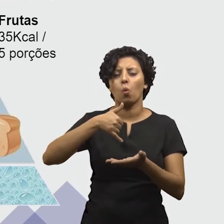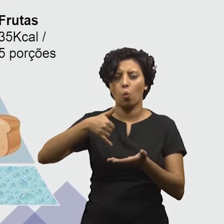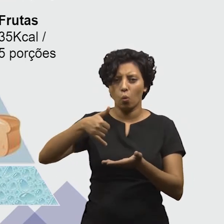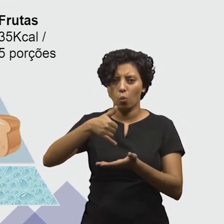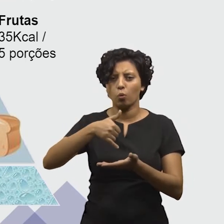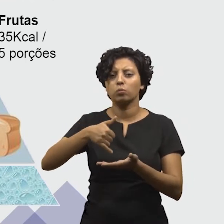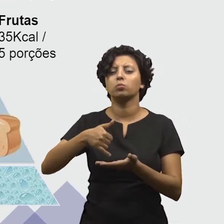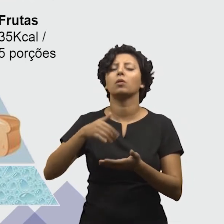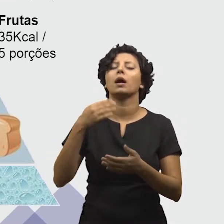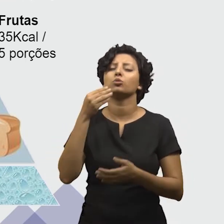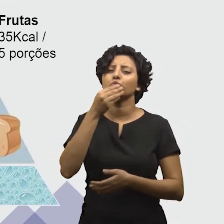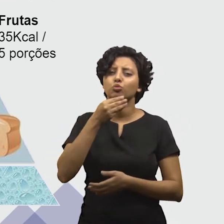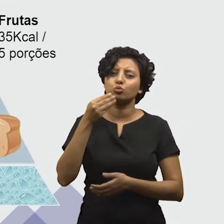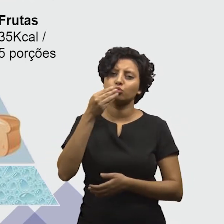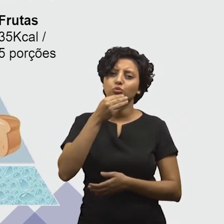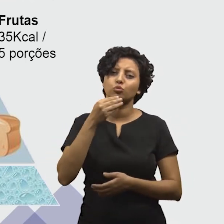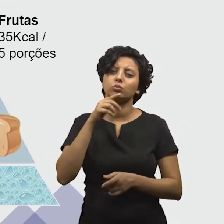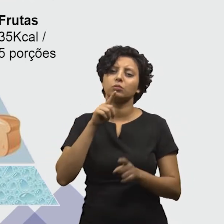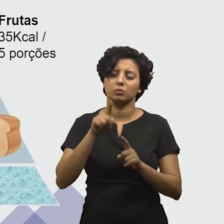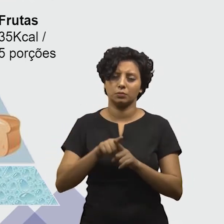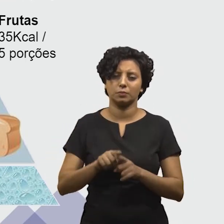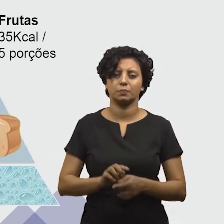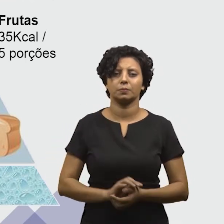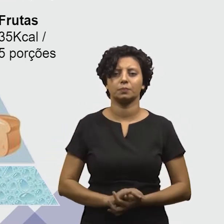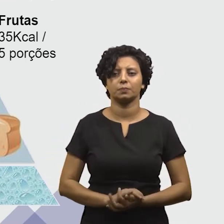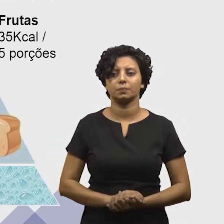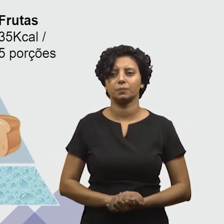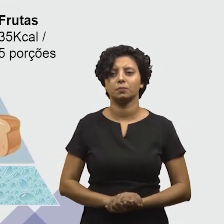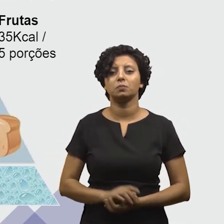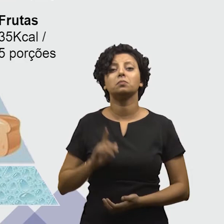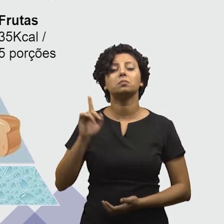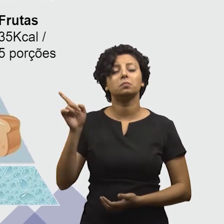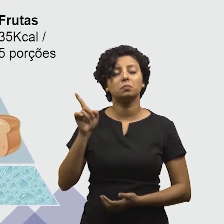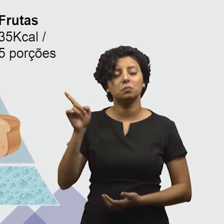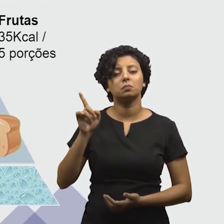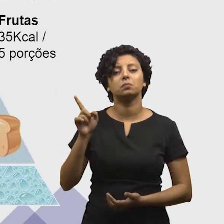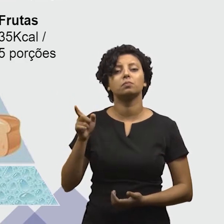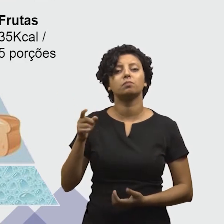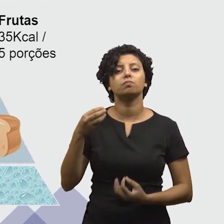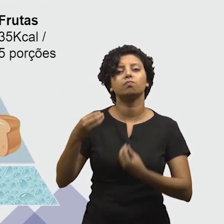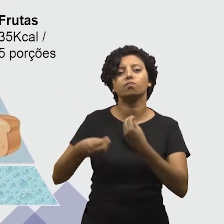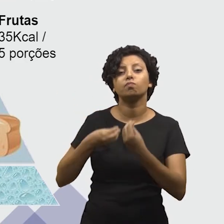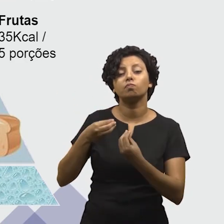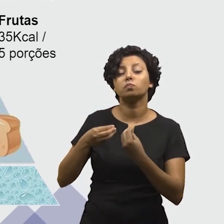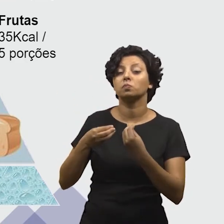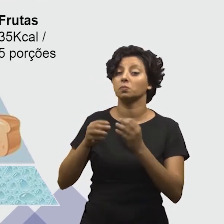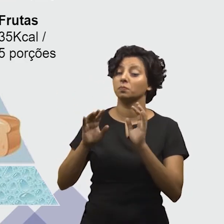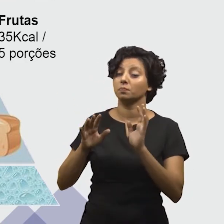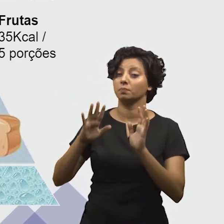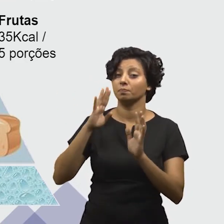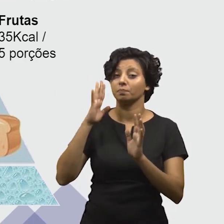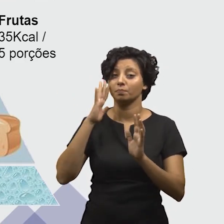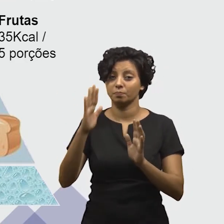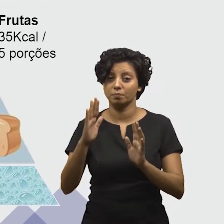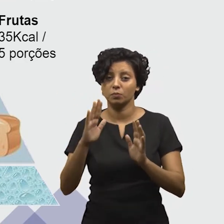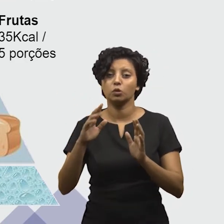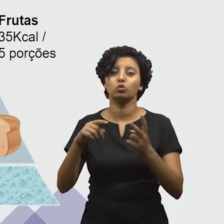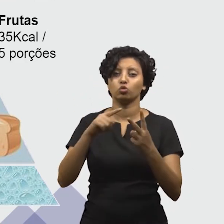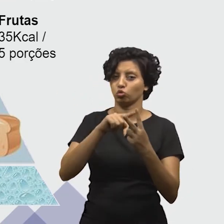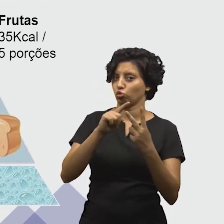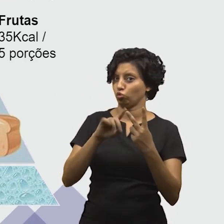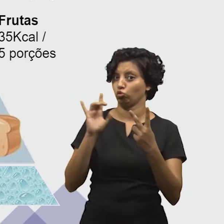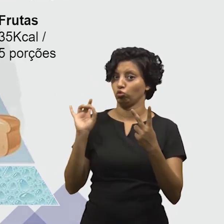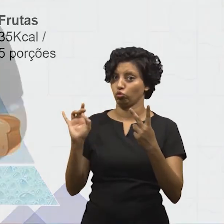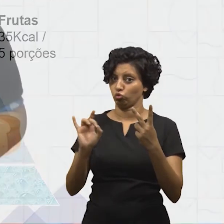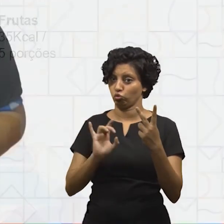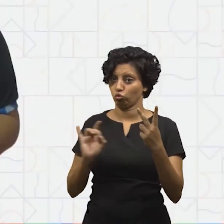vegetal, açúcar e doce. Nesse caso, o recomendado é consumir 2 porções